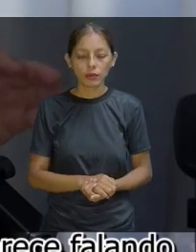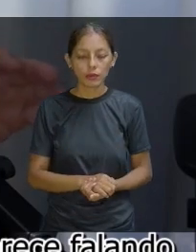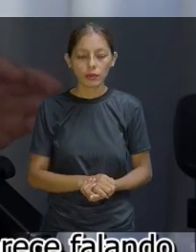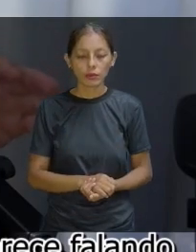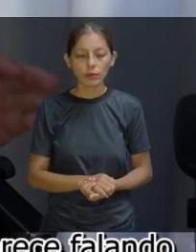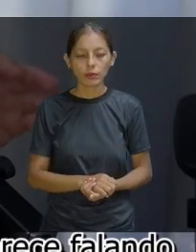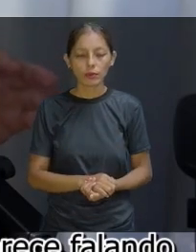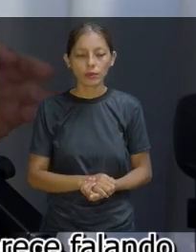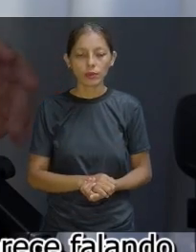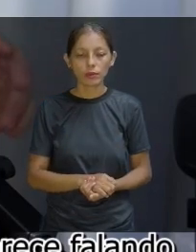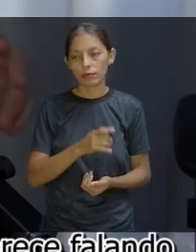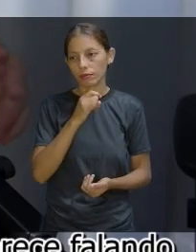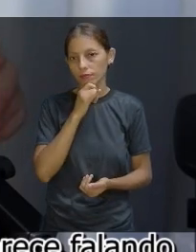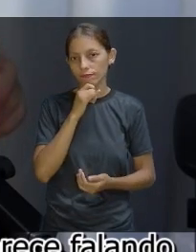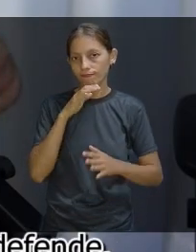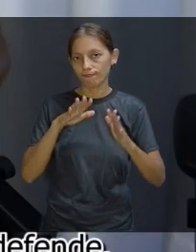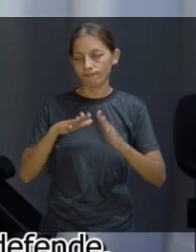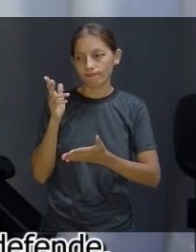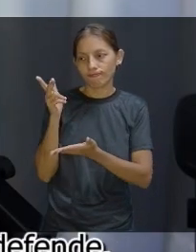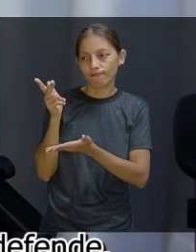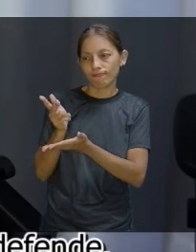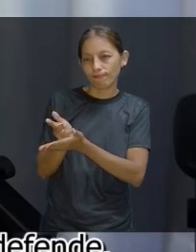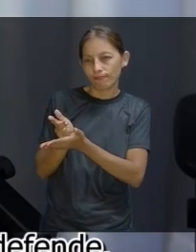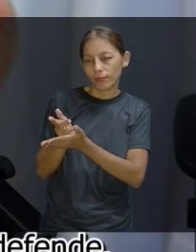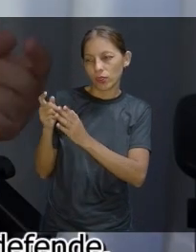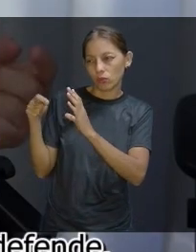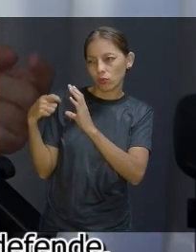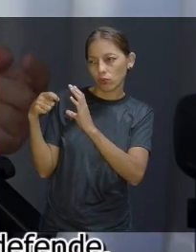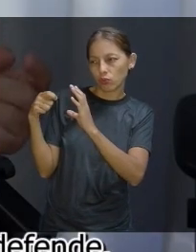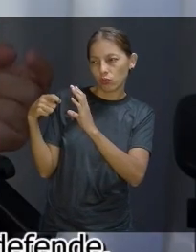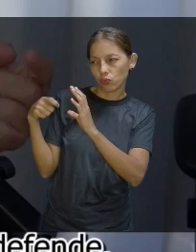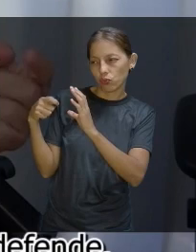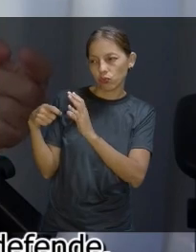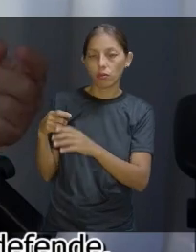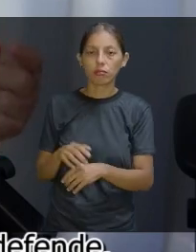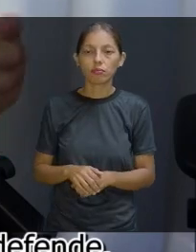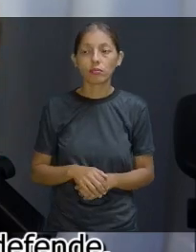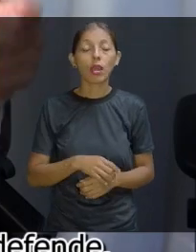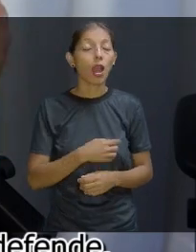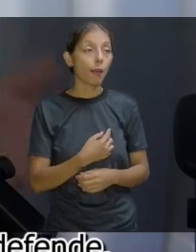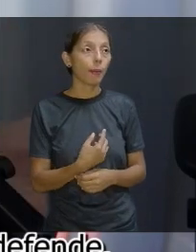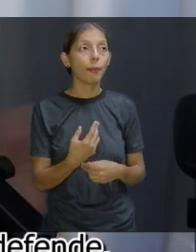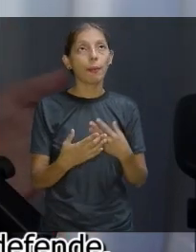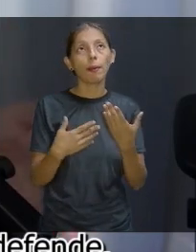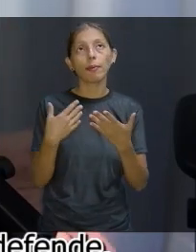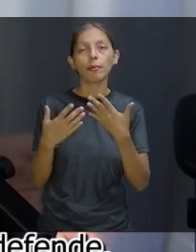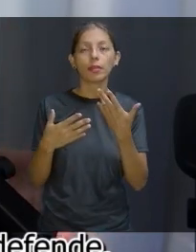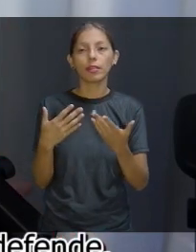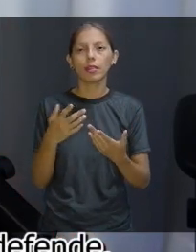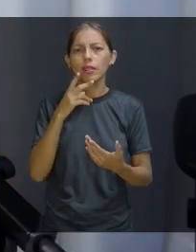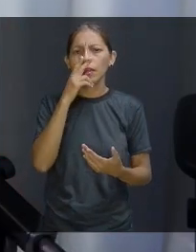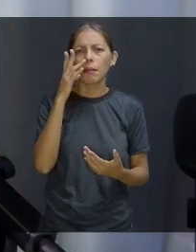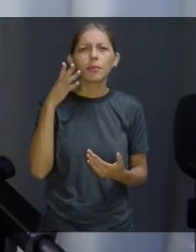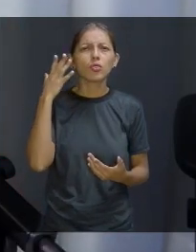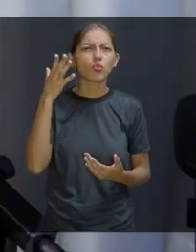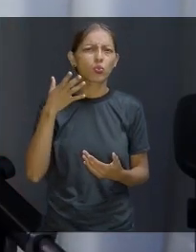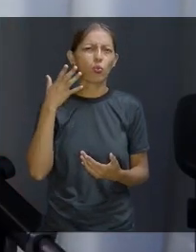filma alguém e essa pessoa ela aparece falando como se fosse falando um outro discurso que ela não